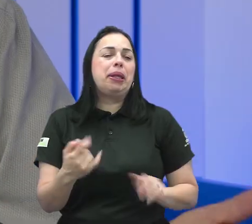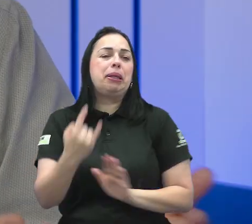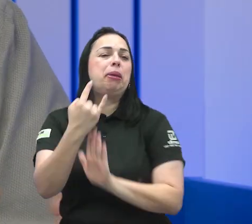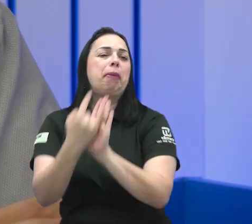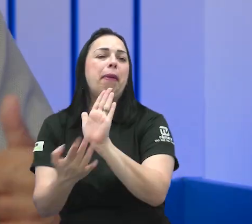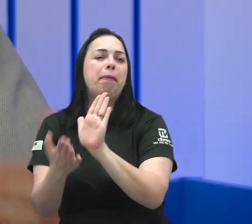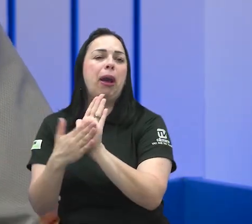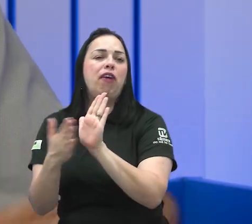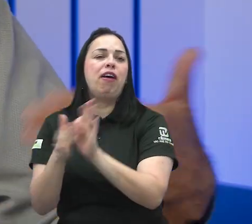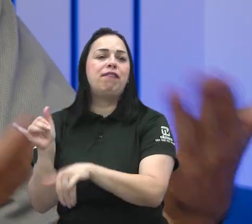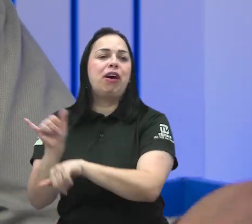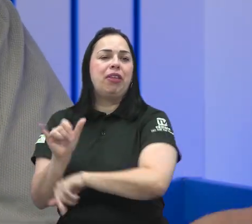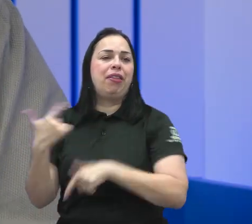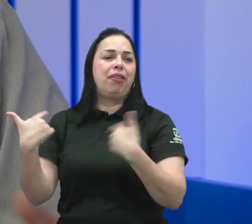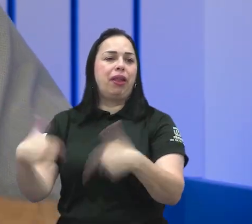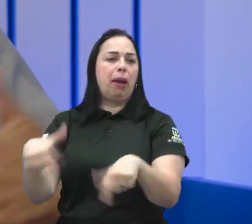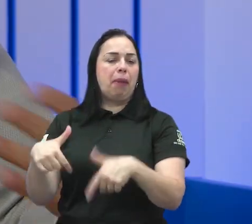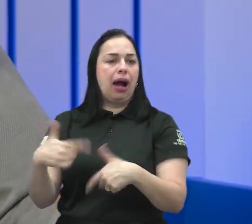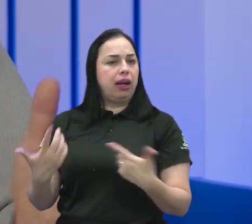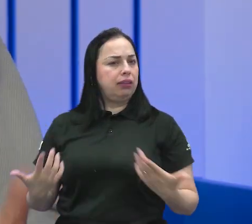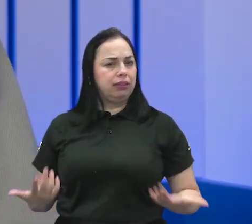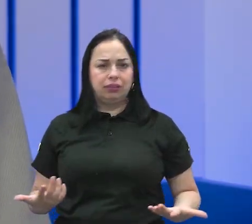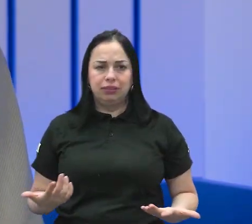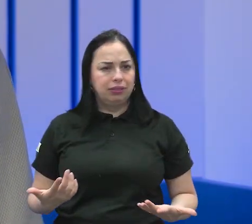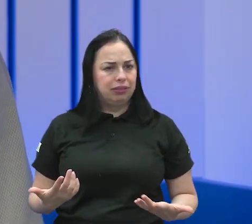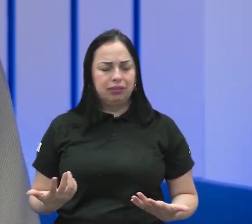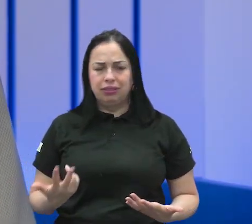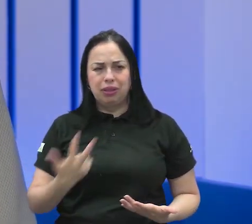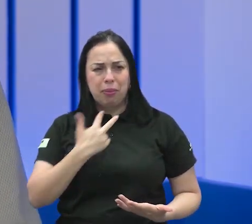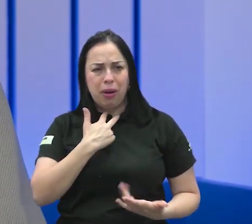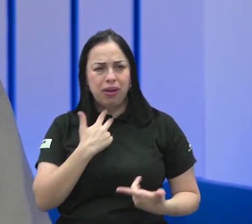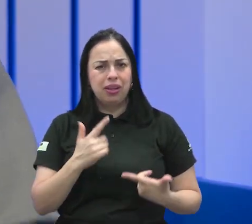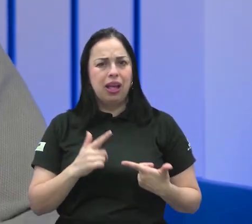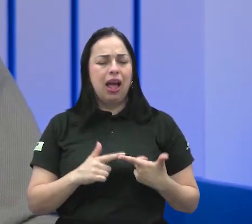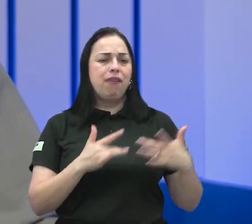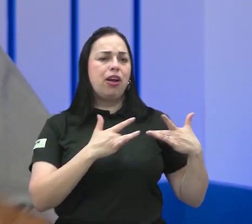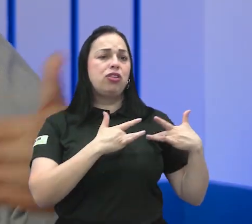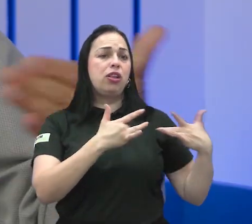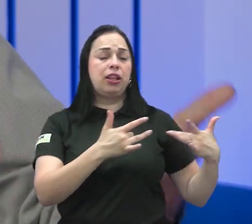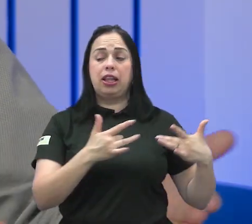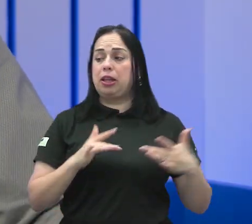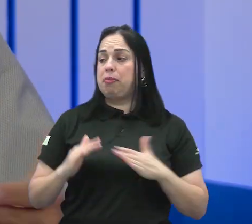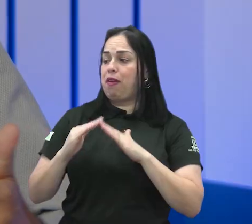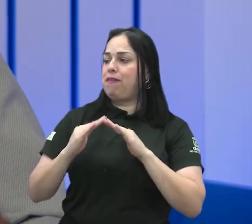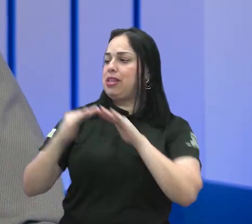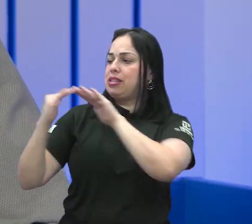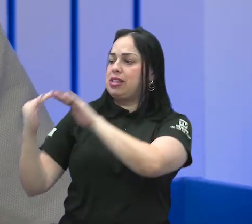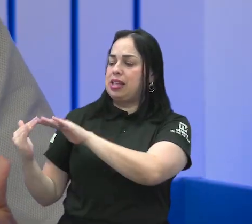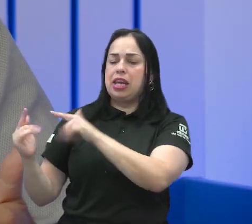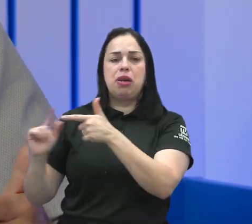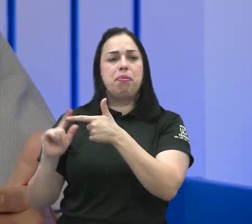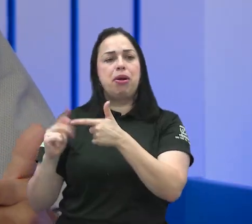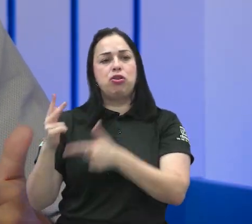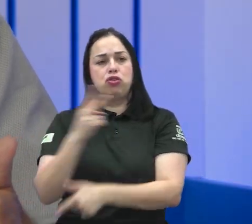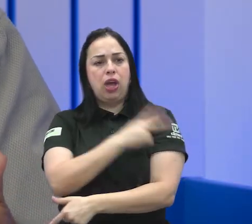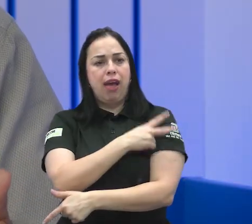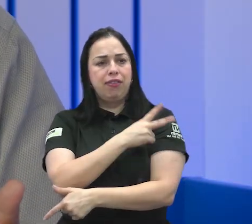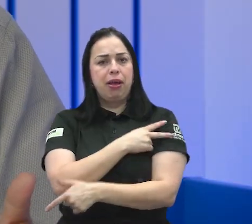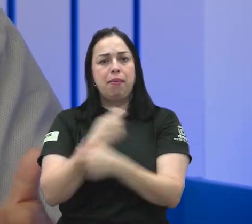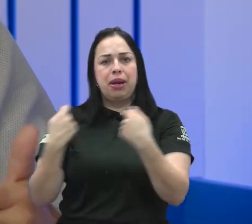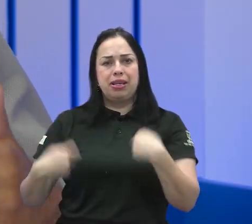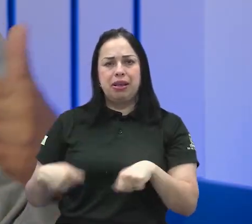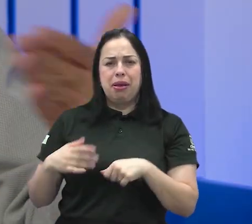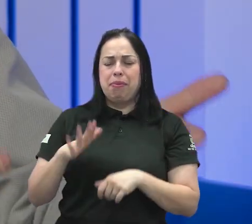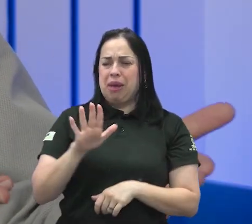dou porque eu preciso de um atestado e vou fazer de tudo para conseguir esse atestado. Ah, eu vou doar porque o meu vizinho está precisando, o meu chefe